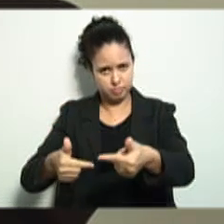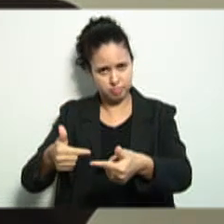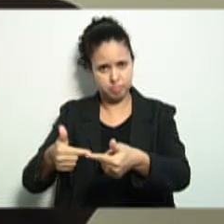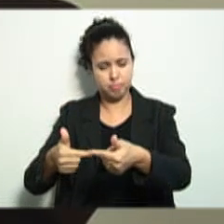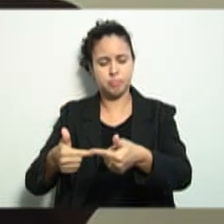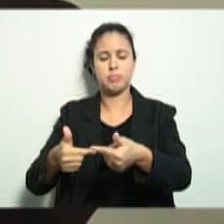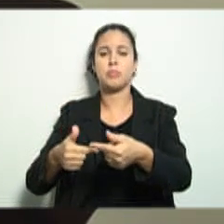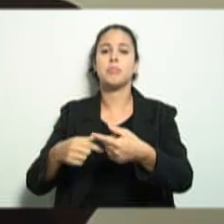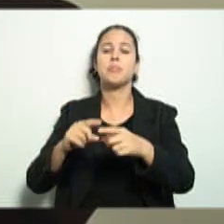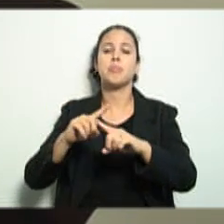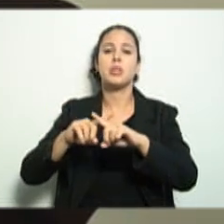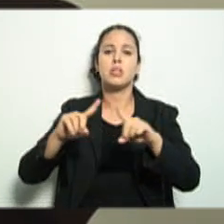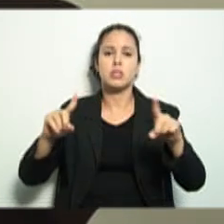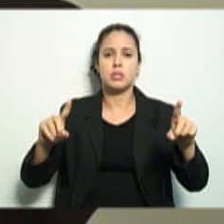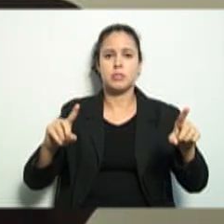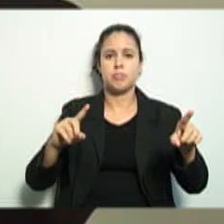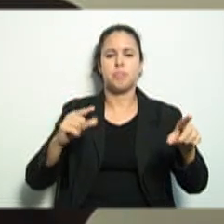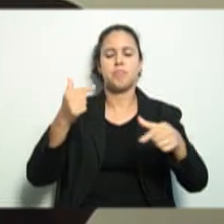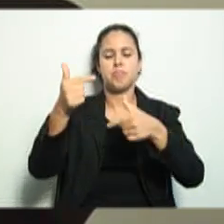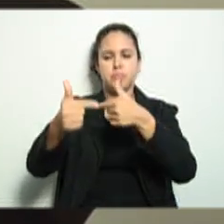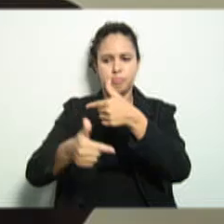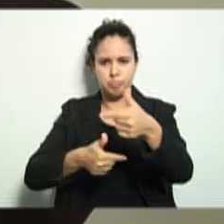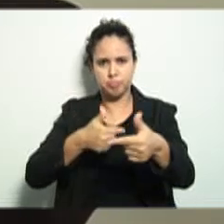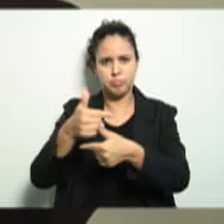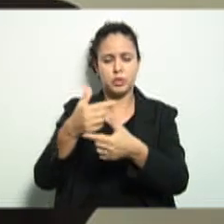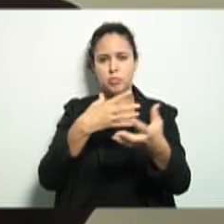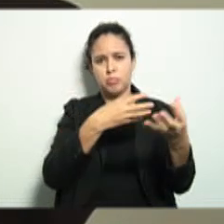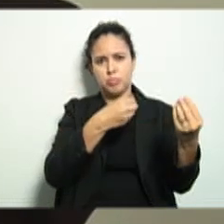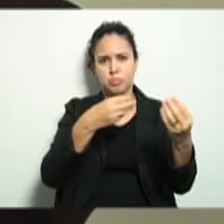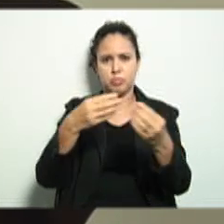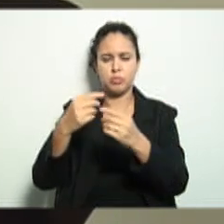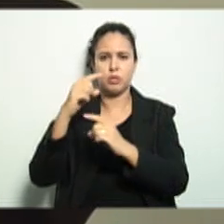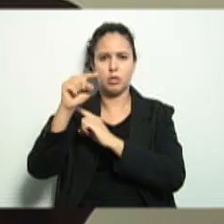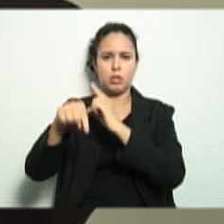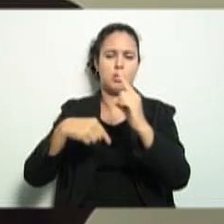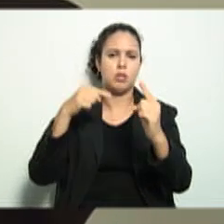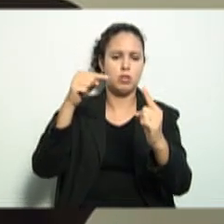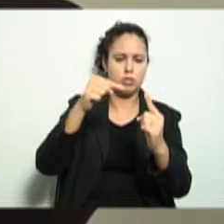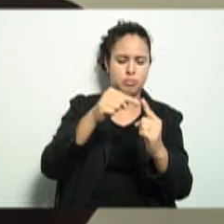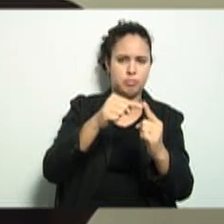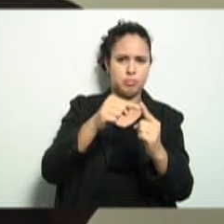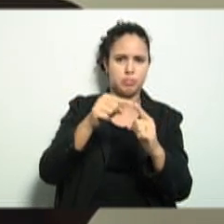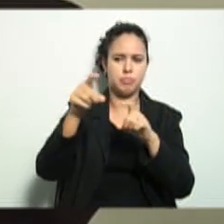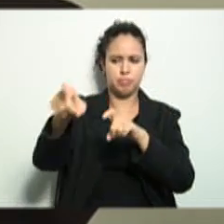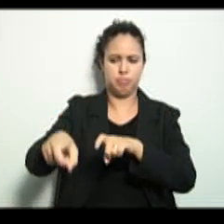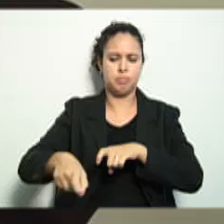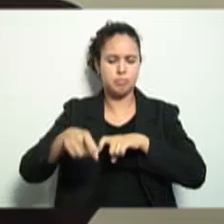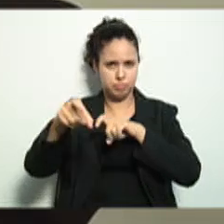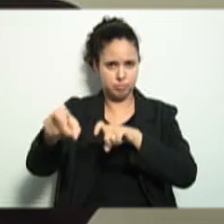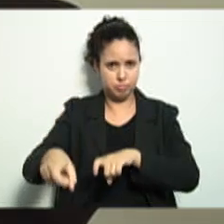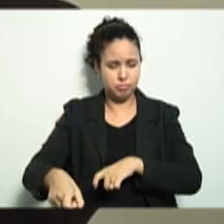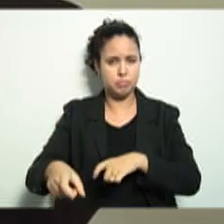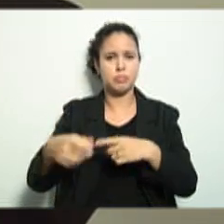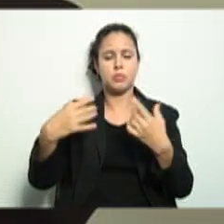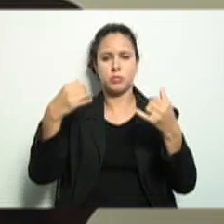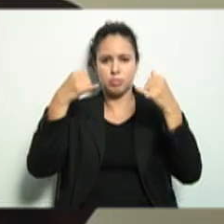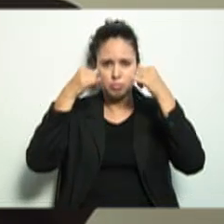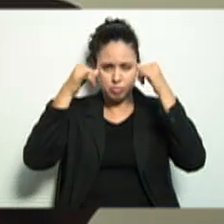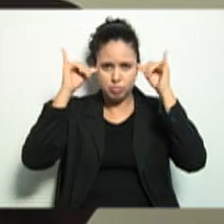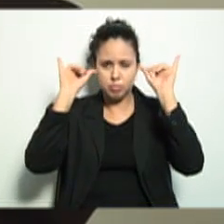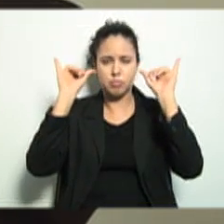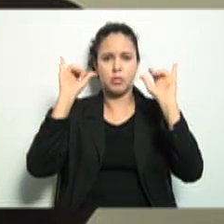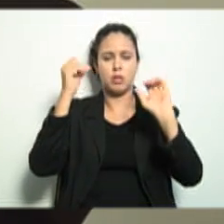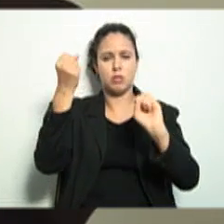setor de serviços, muitos deles estão diretamente relacionados ao agronegócio, à agropecuária e